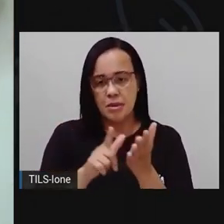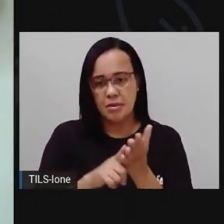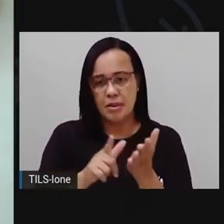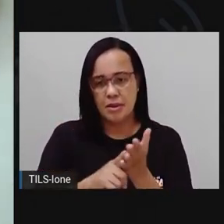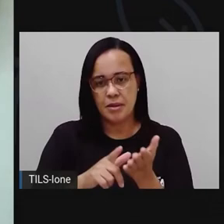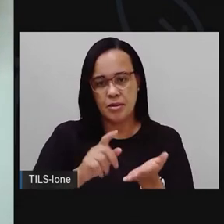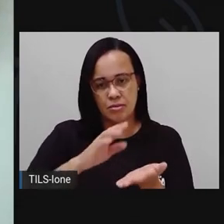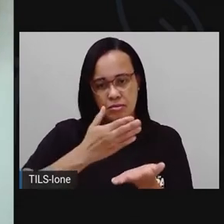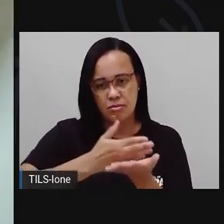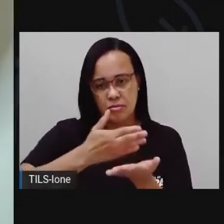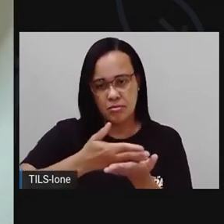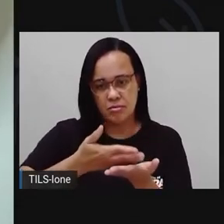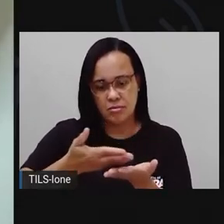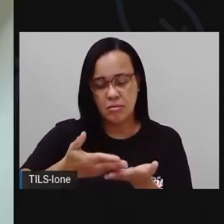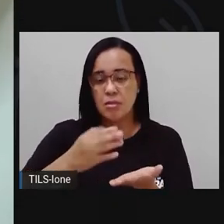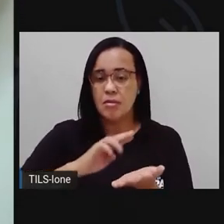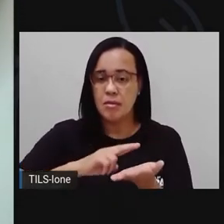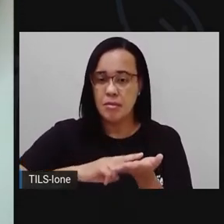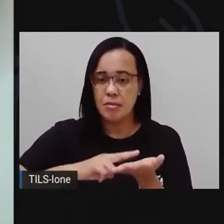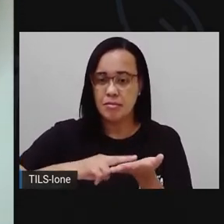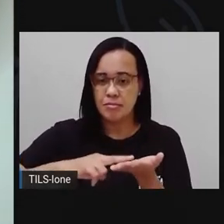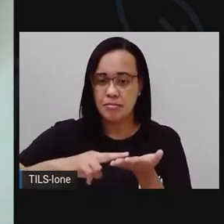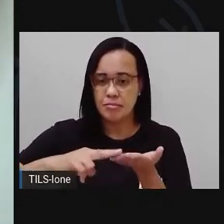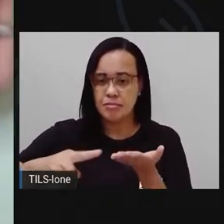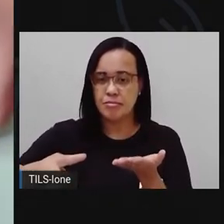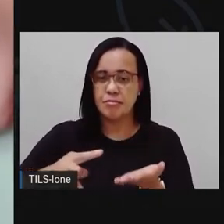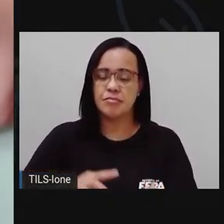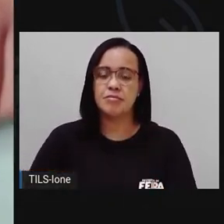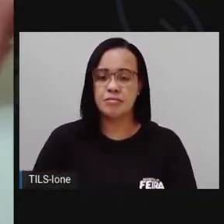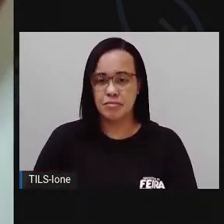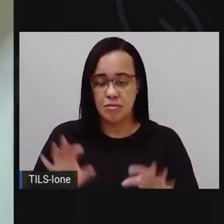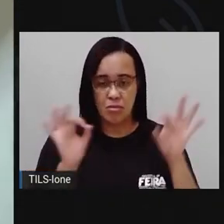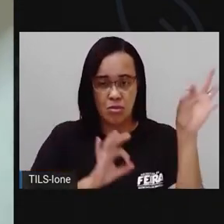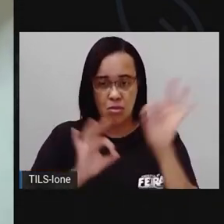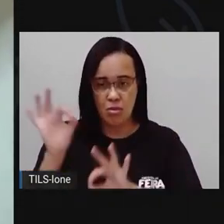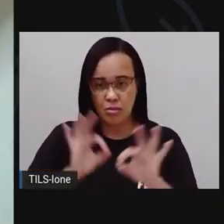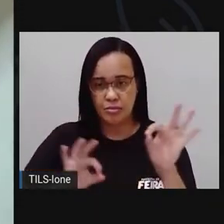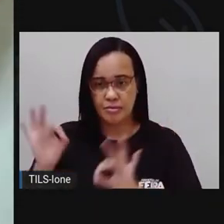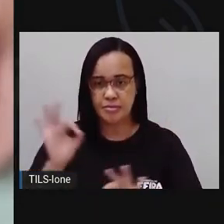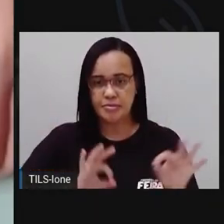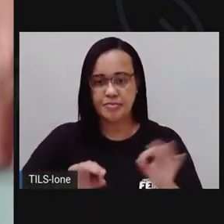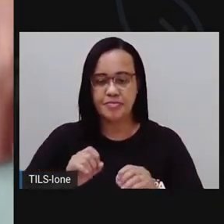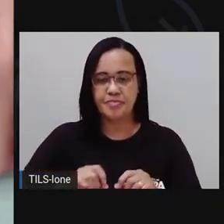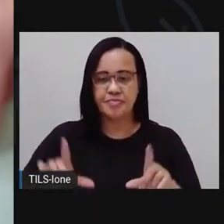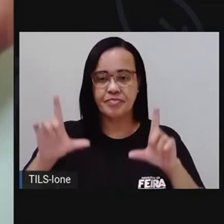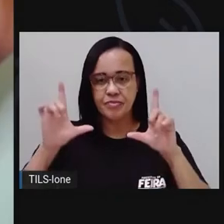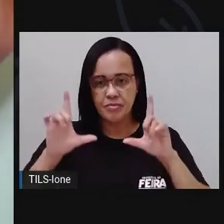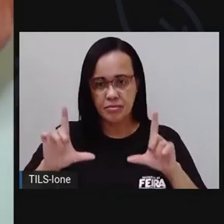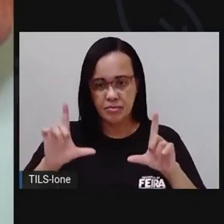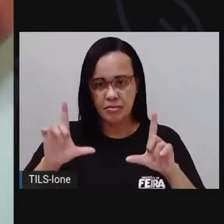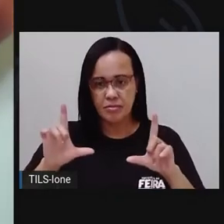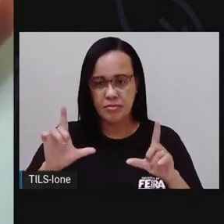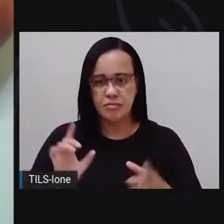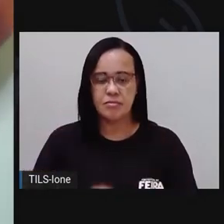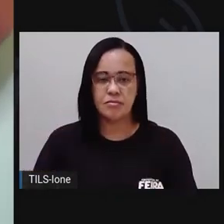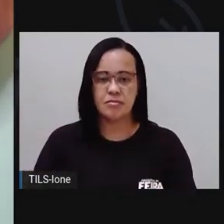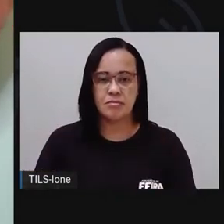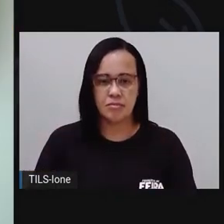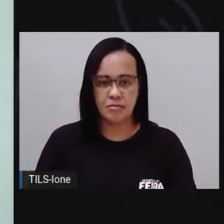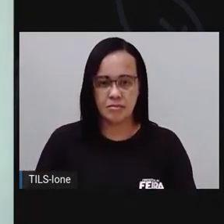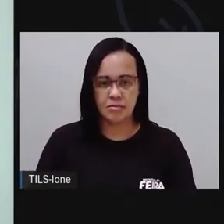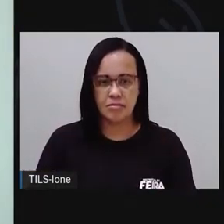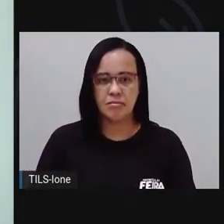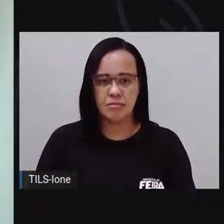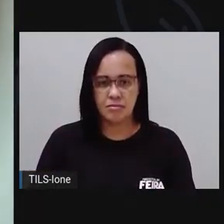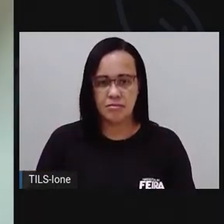vai montando o seu porta-retrato. Vai colocar aqui para vocês verem como é que vocês